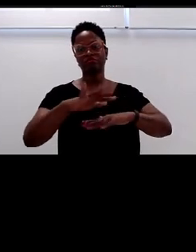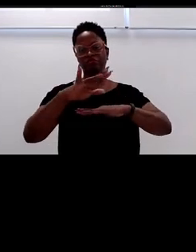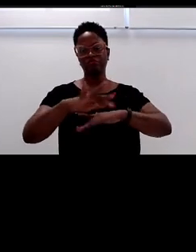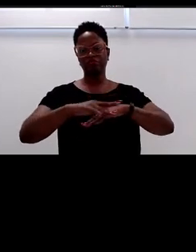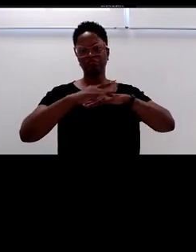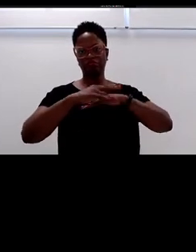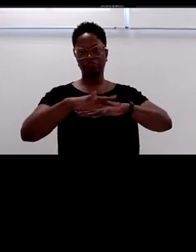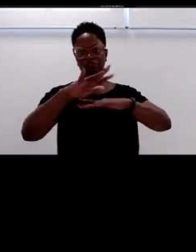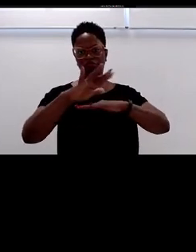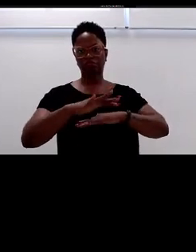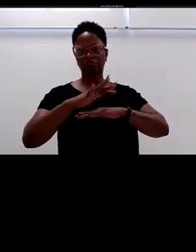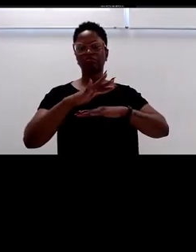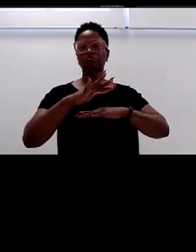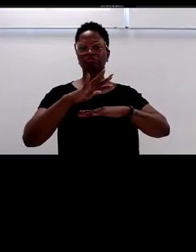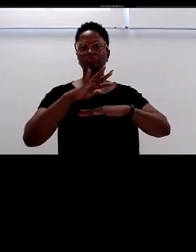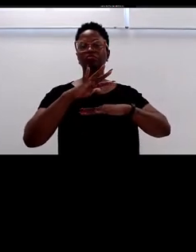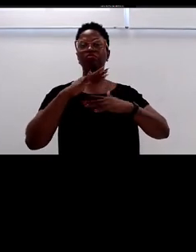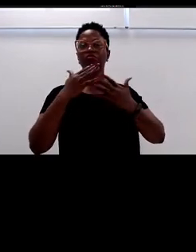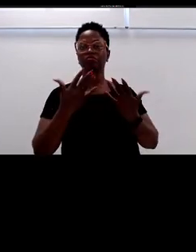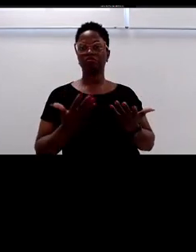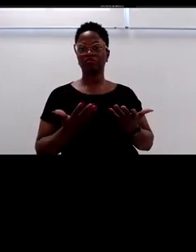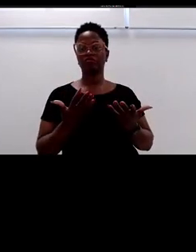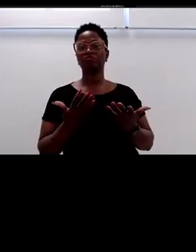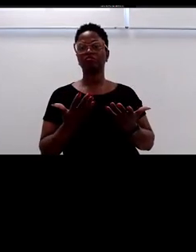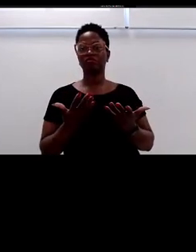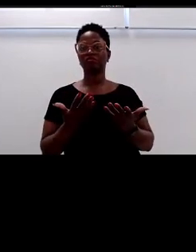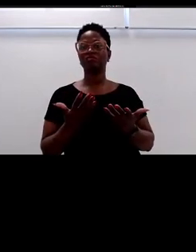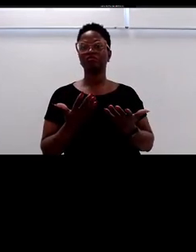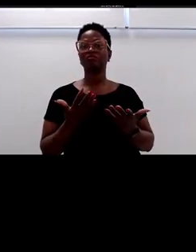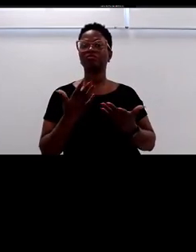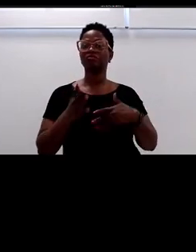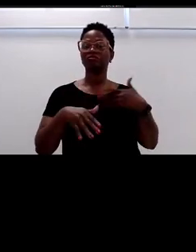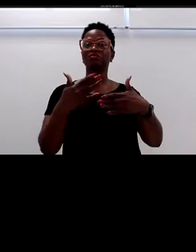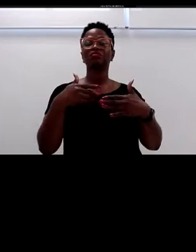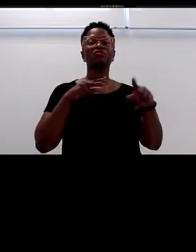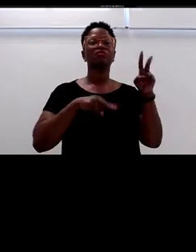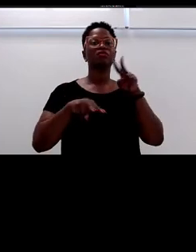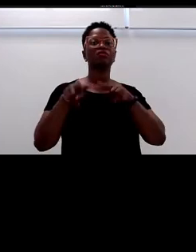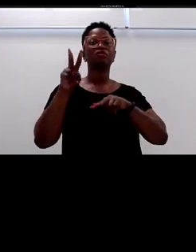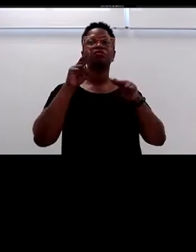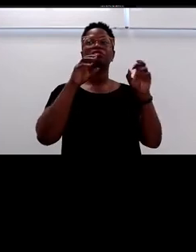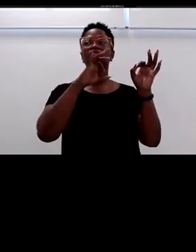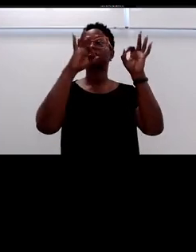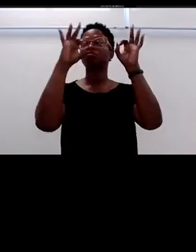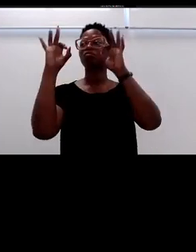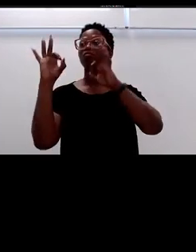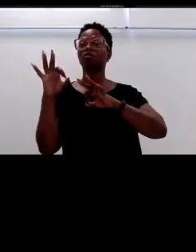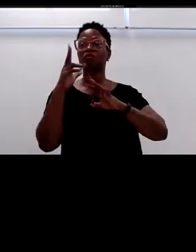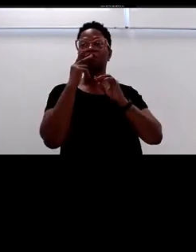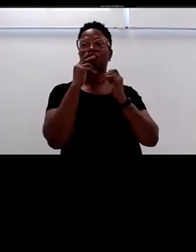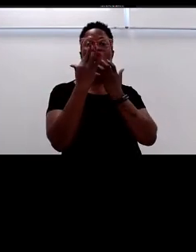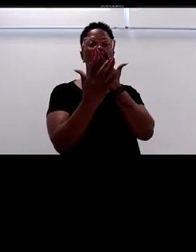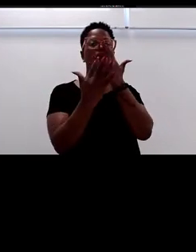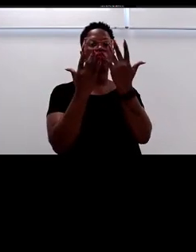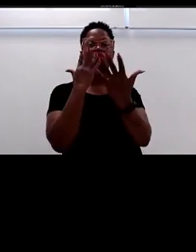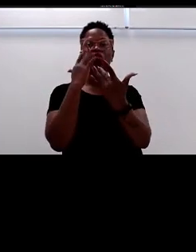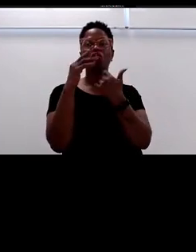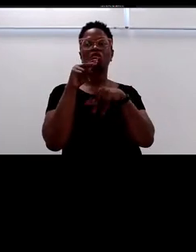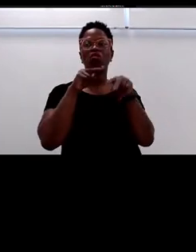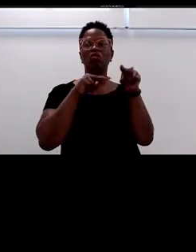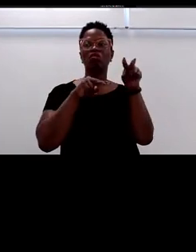afogando. E passou diante de mim uma paleta. E